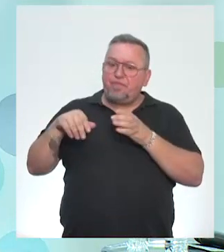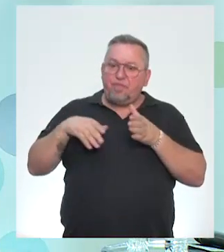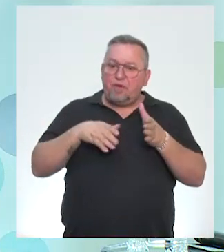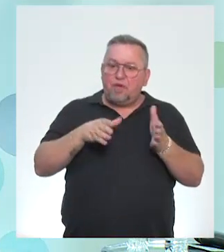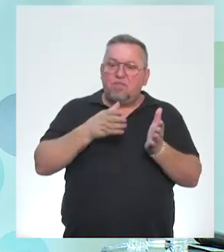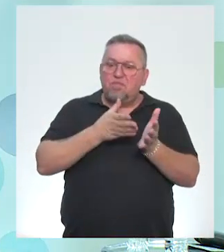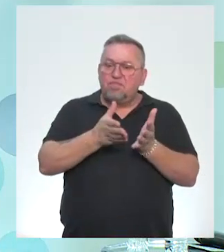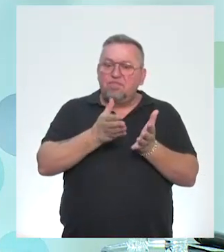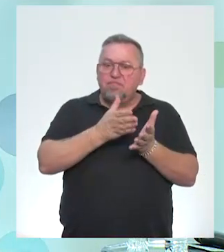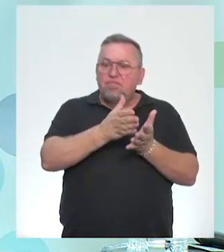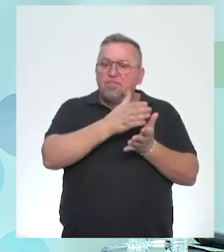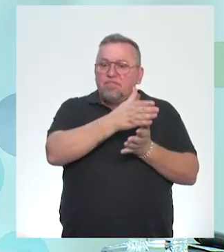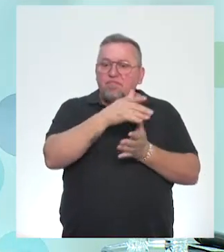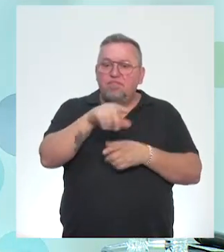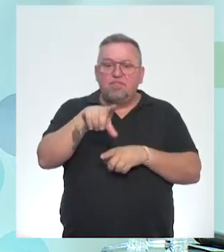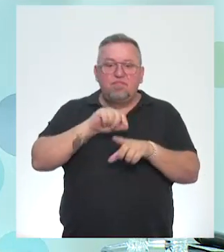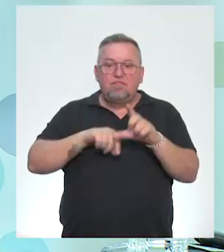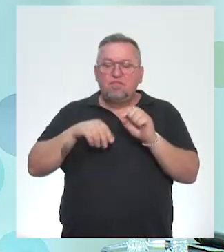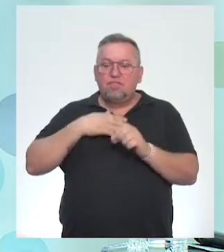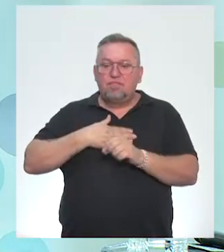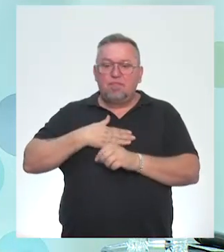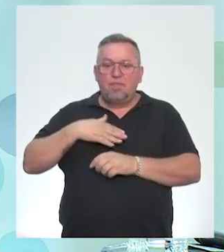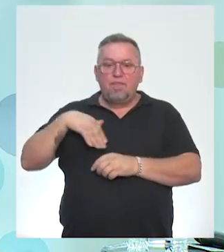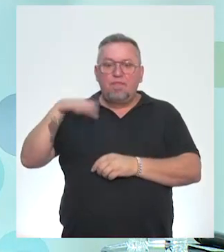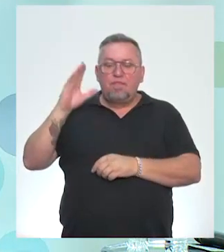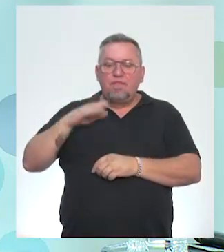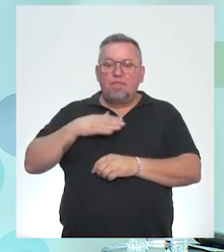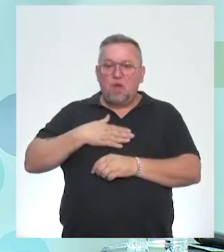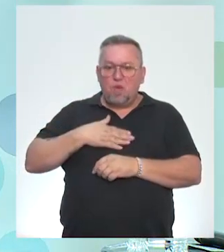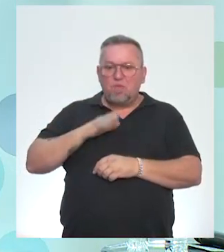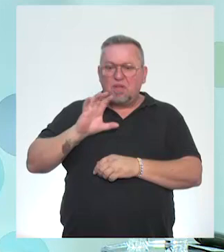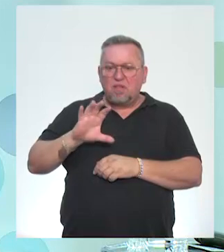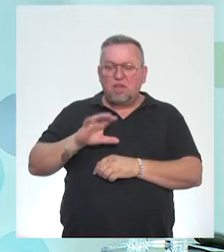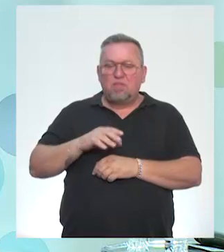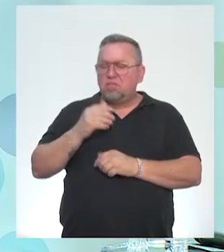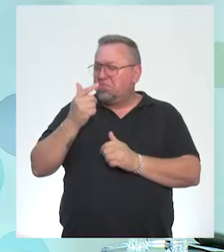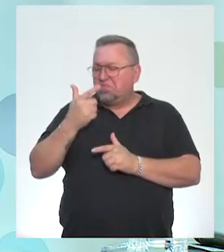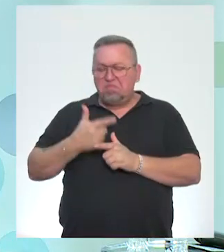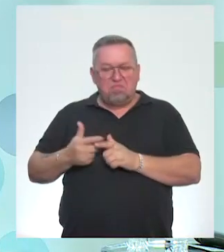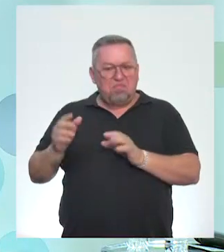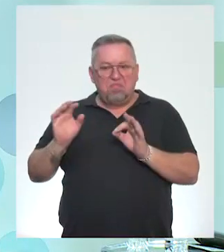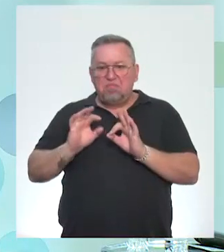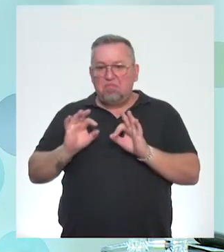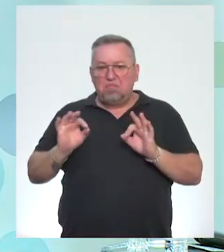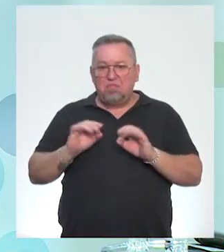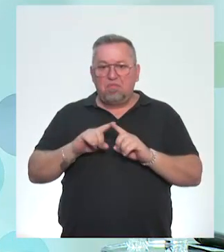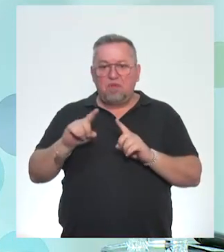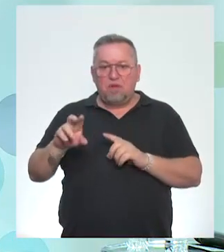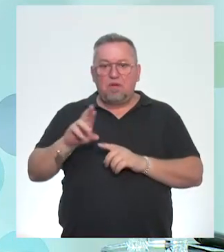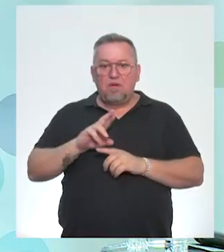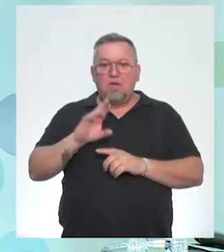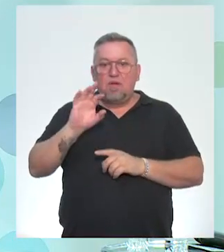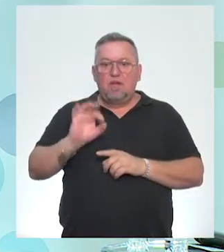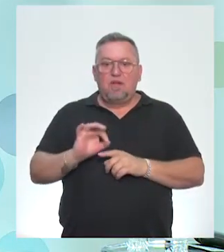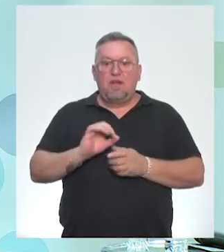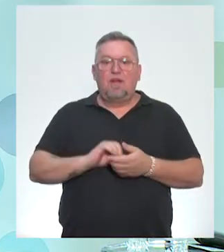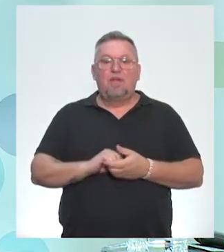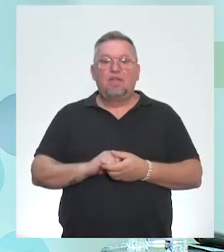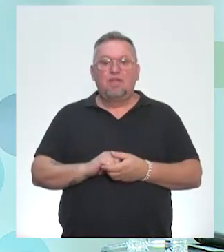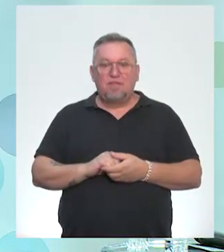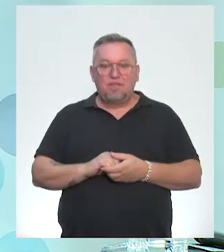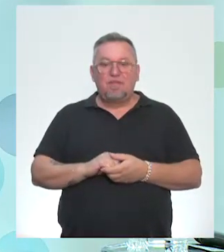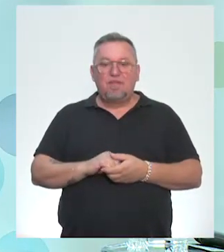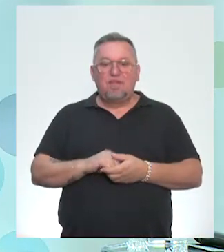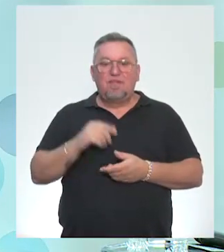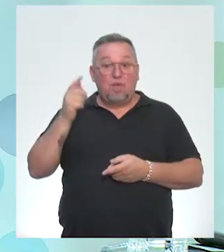achar mais adequado. Ah, professor, eu gosto mais de seguir esse manual. Não tem problema nenhum, desde que chegue no resultado correto, né?